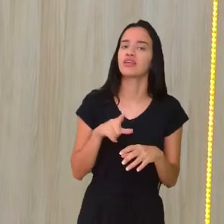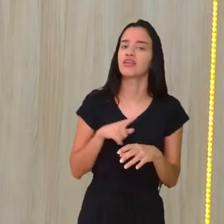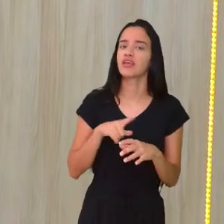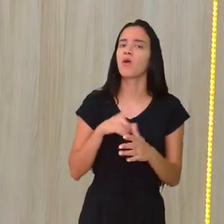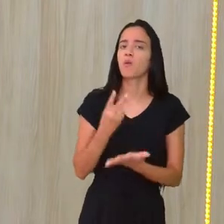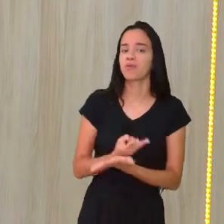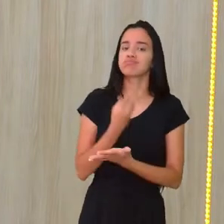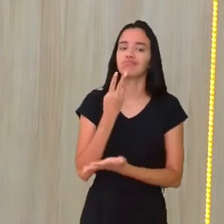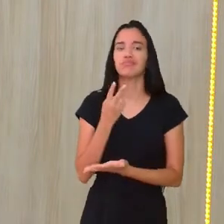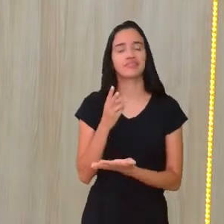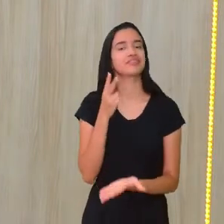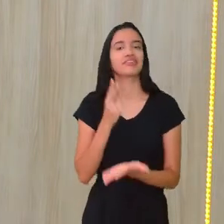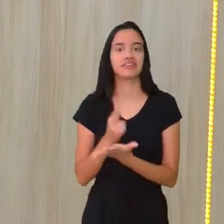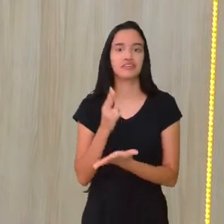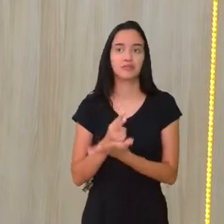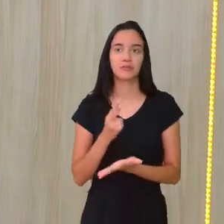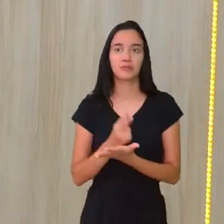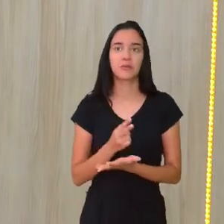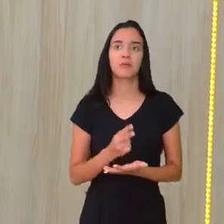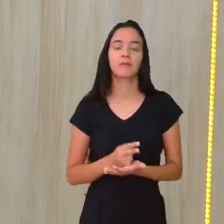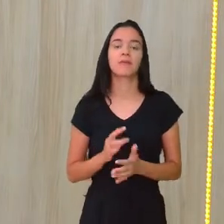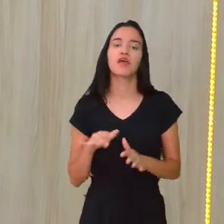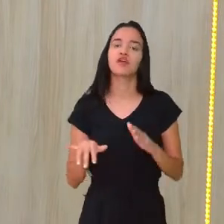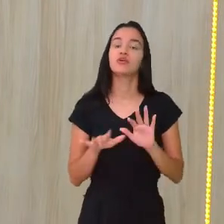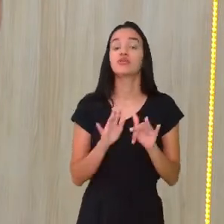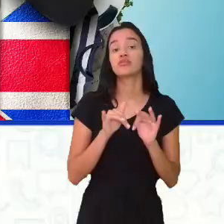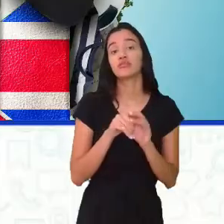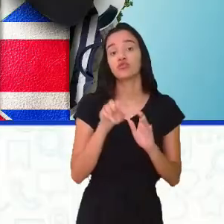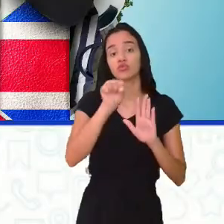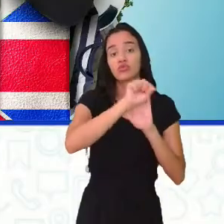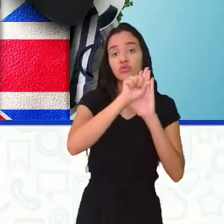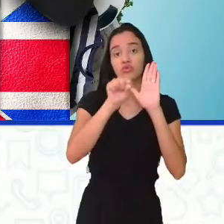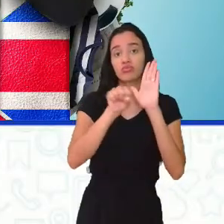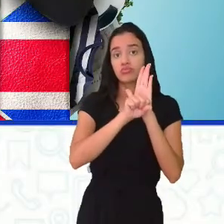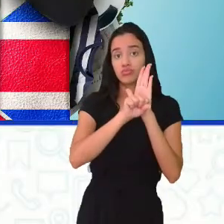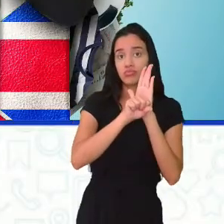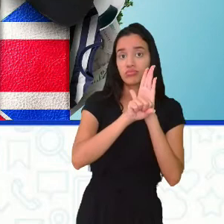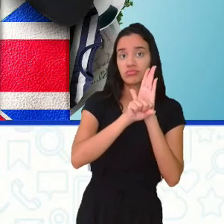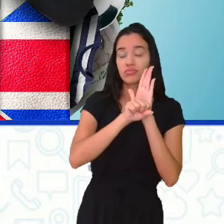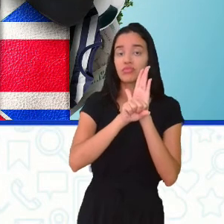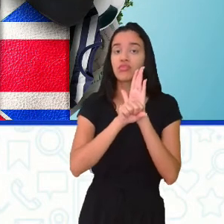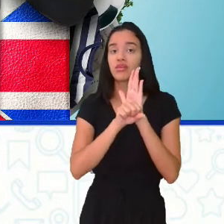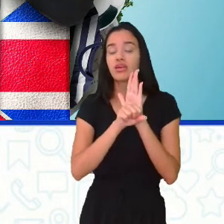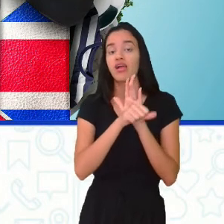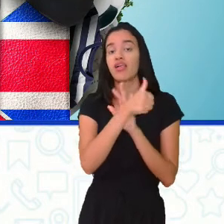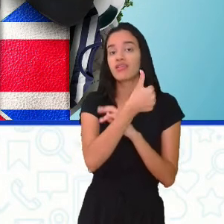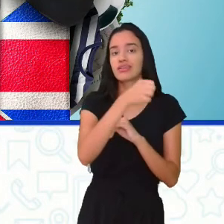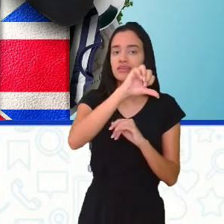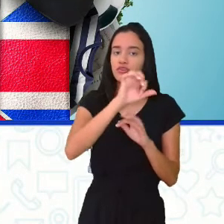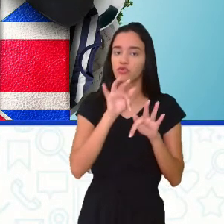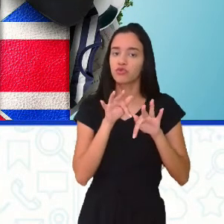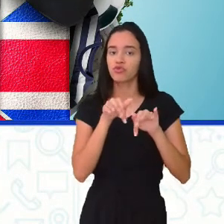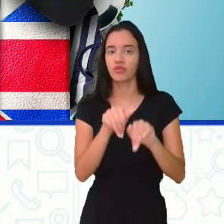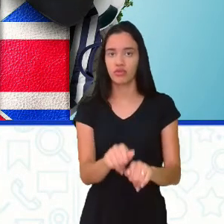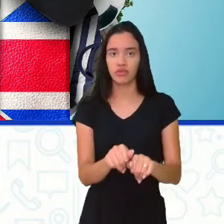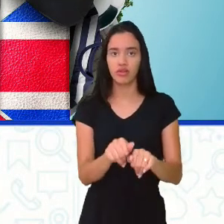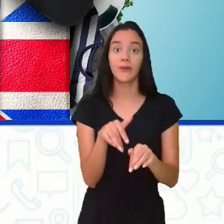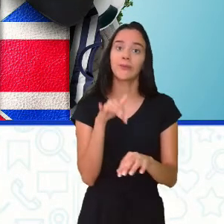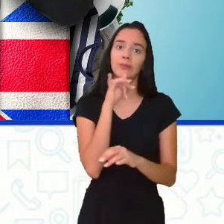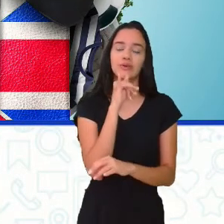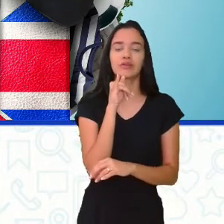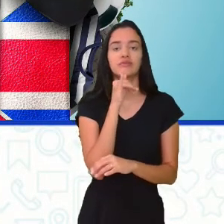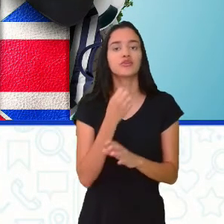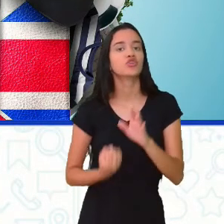bastante frequência. No final do século XIX aqui, não é? Por